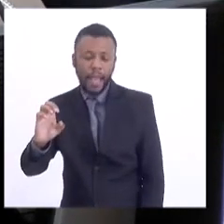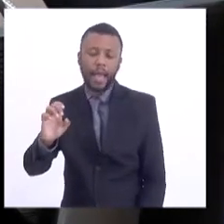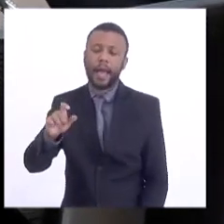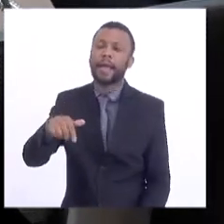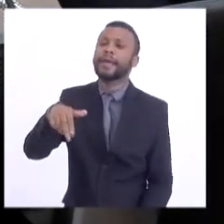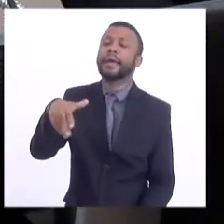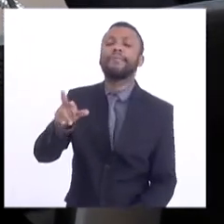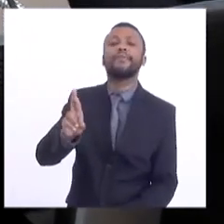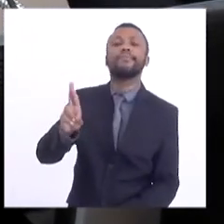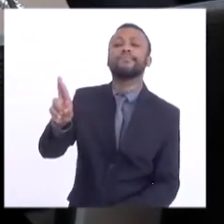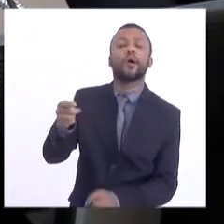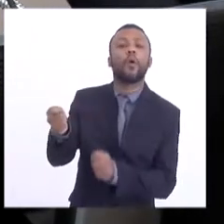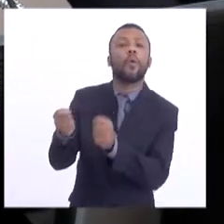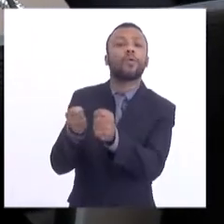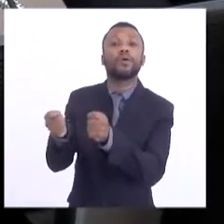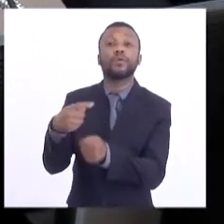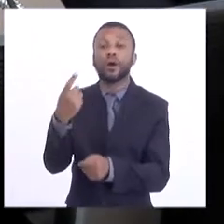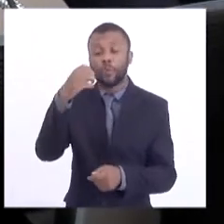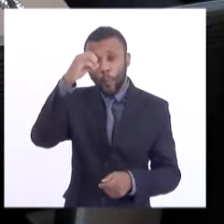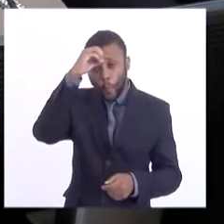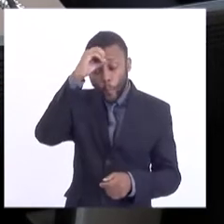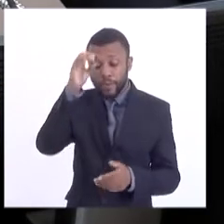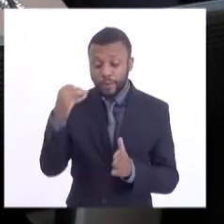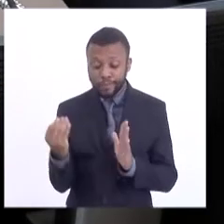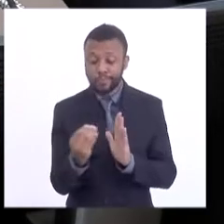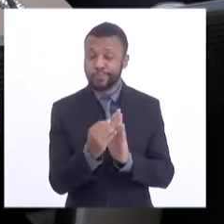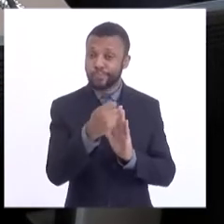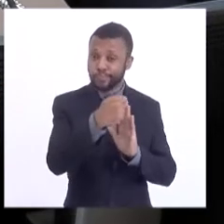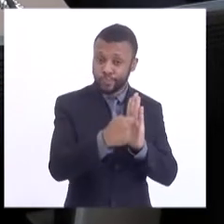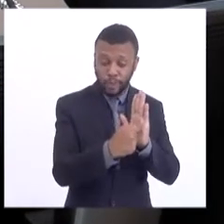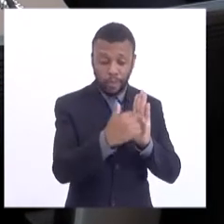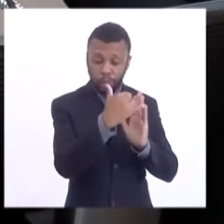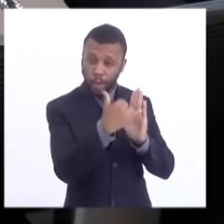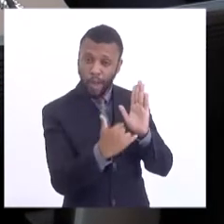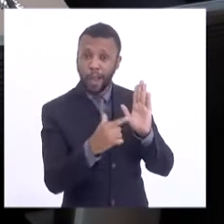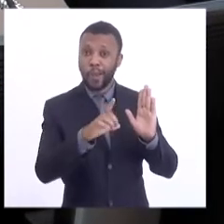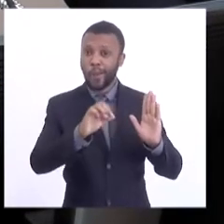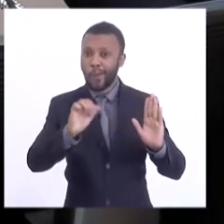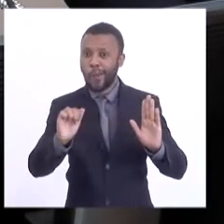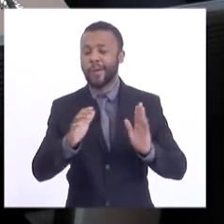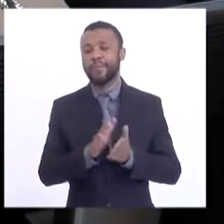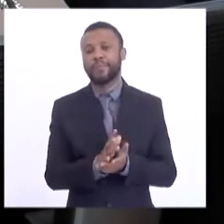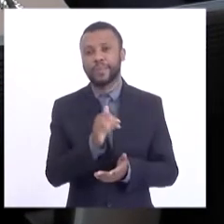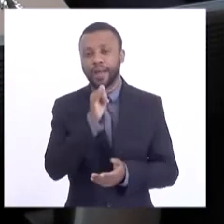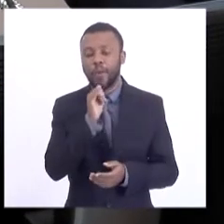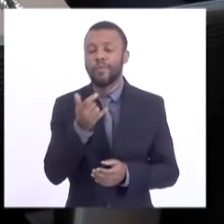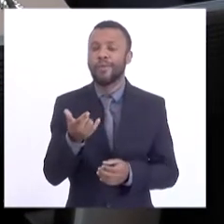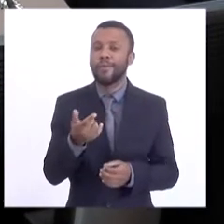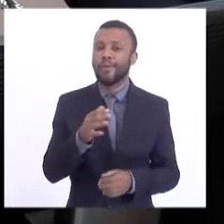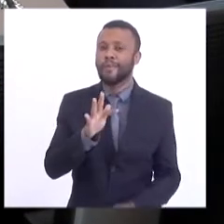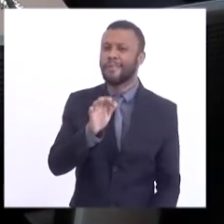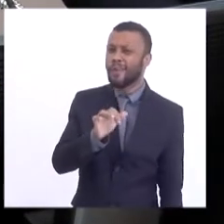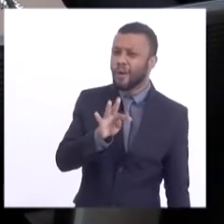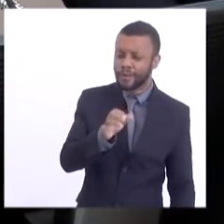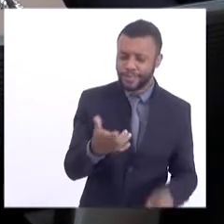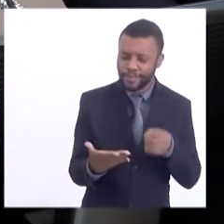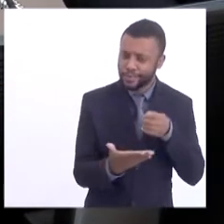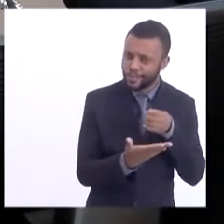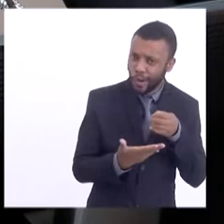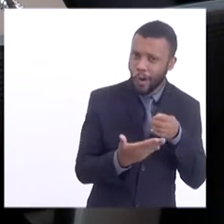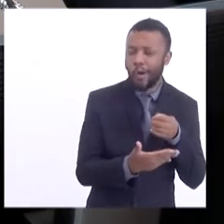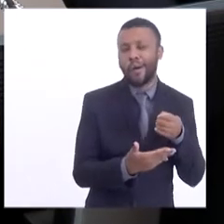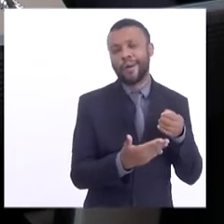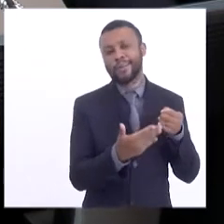sabe absolutamente nada e não tá na lua aluno diz assim fonte de programa-fonte e tal programa de